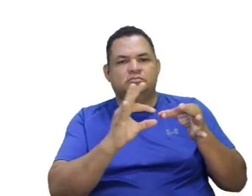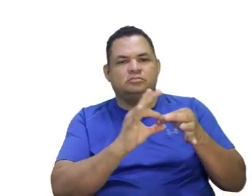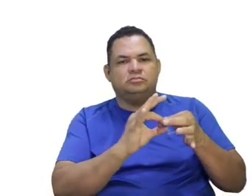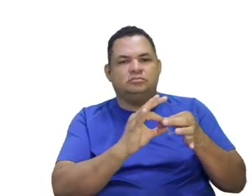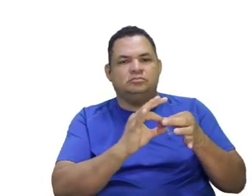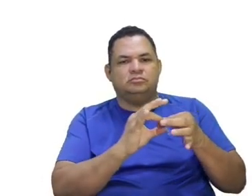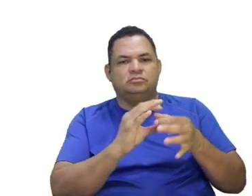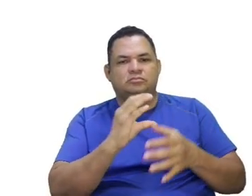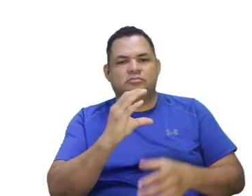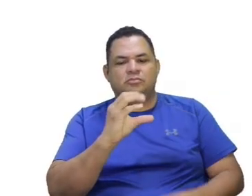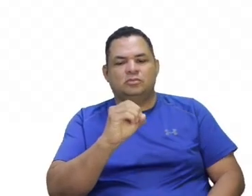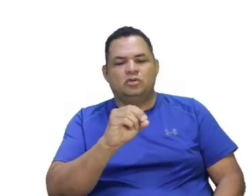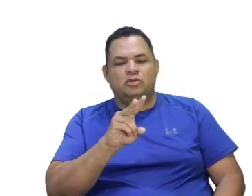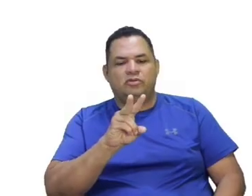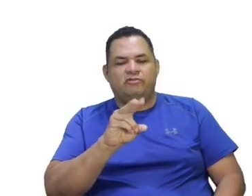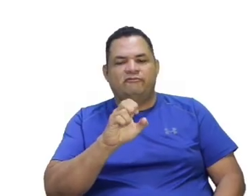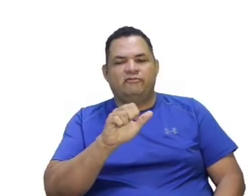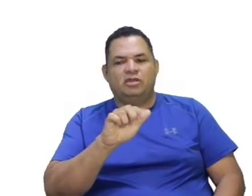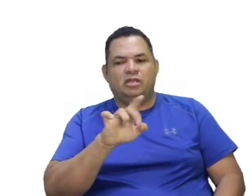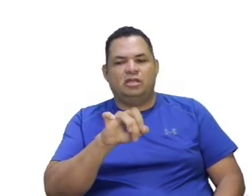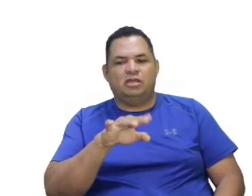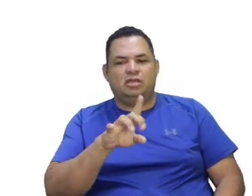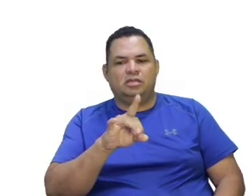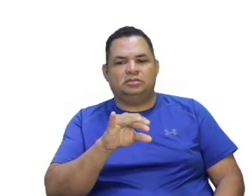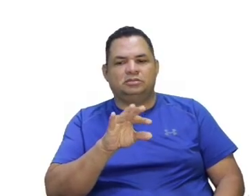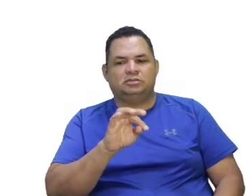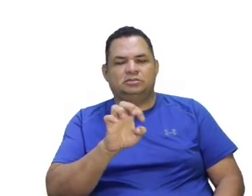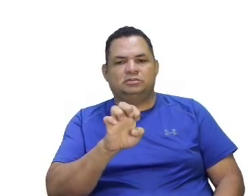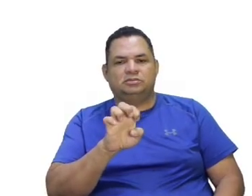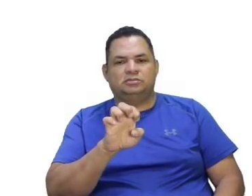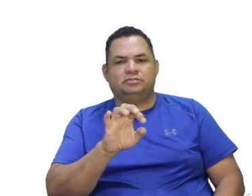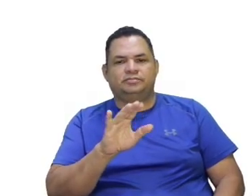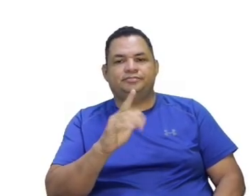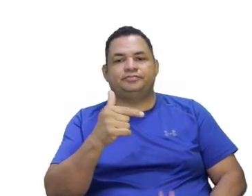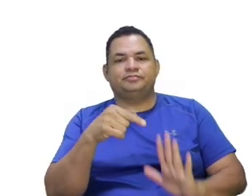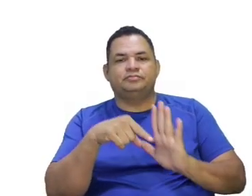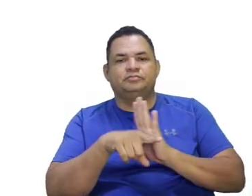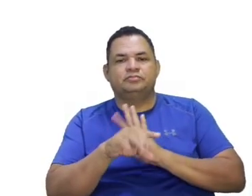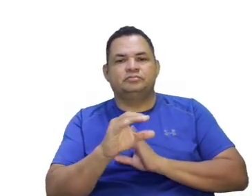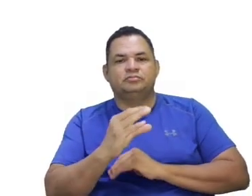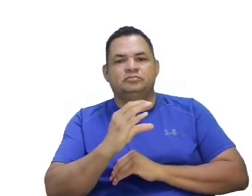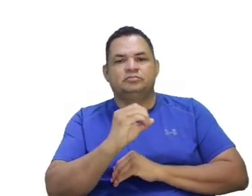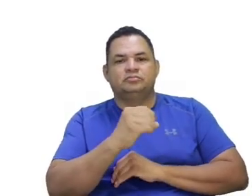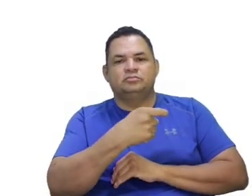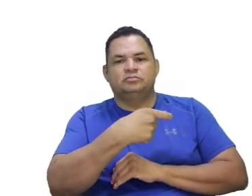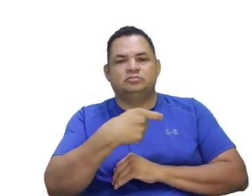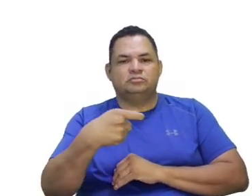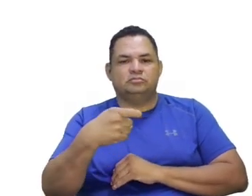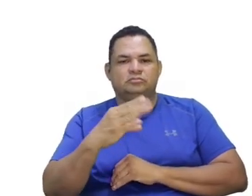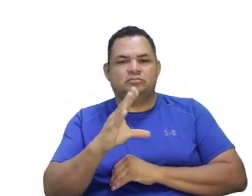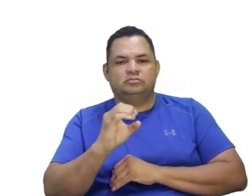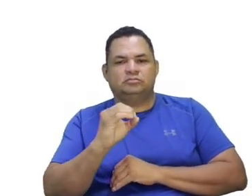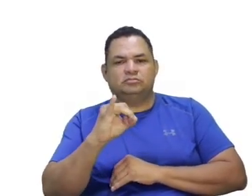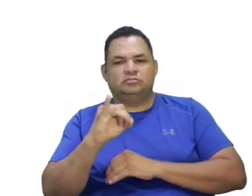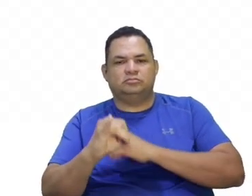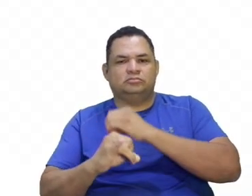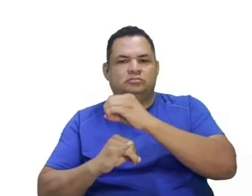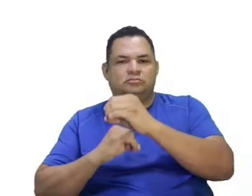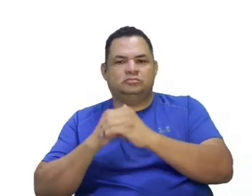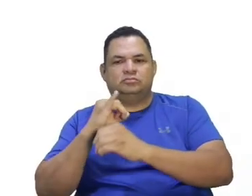ligações covalentes. E aí vem a pergunta. No óxido iônico, então ele está